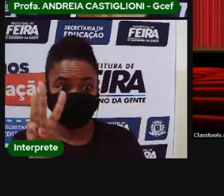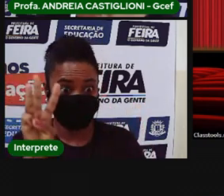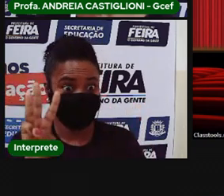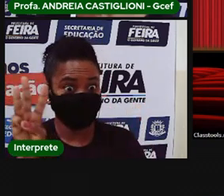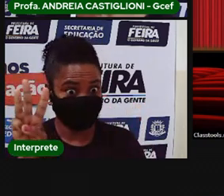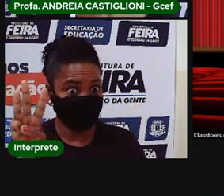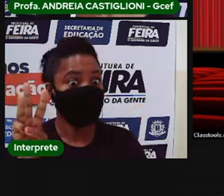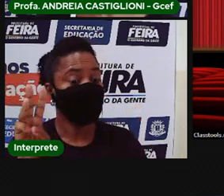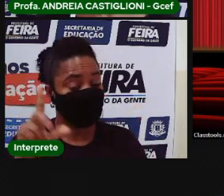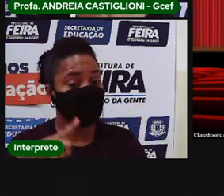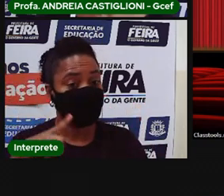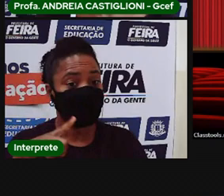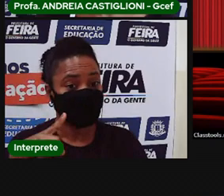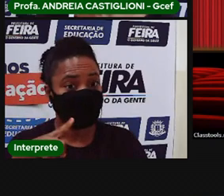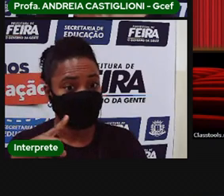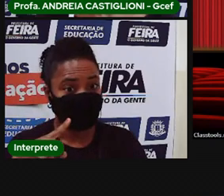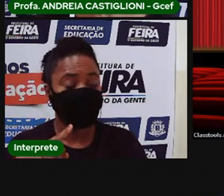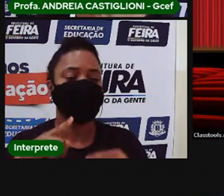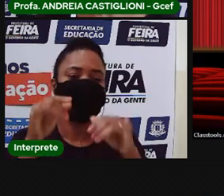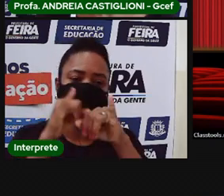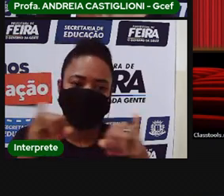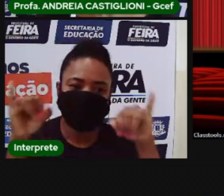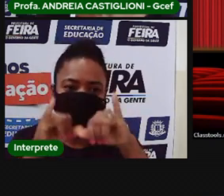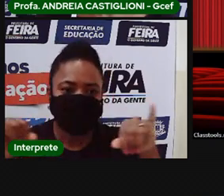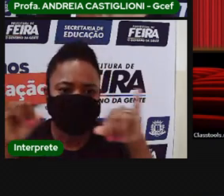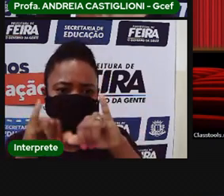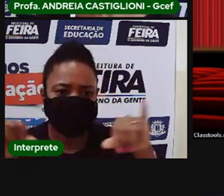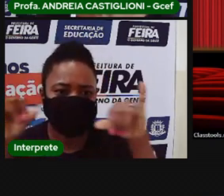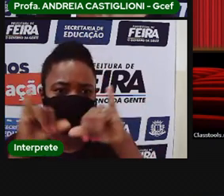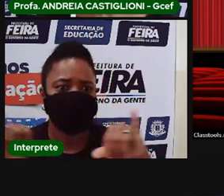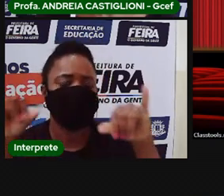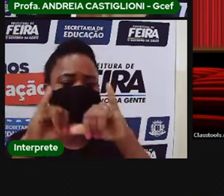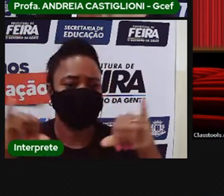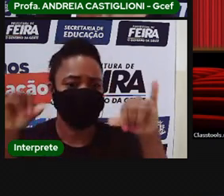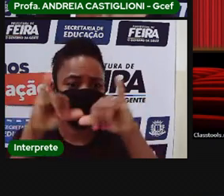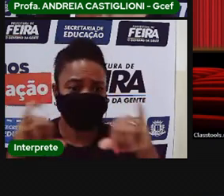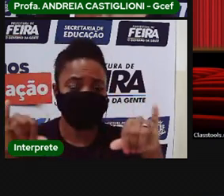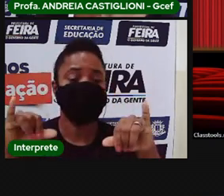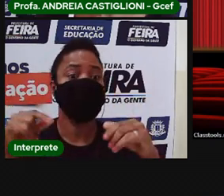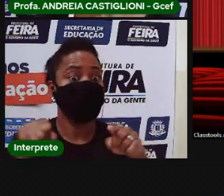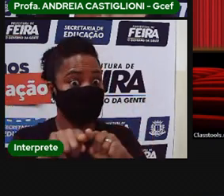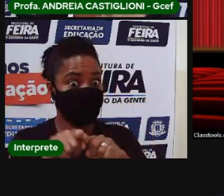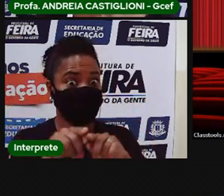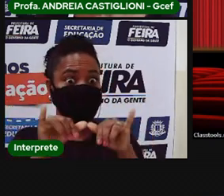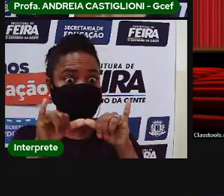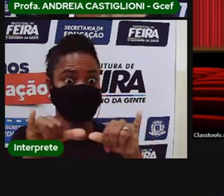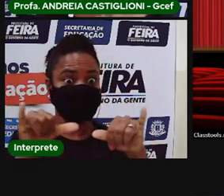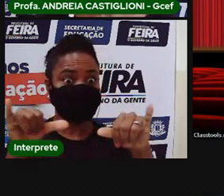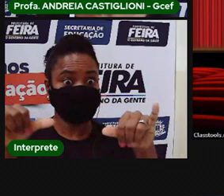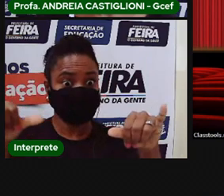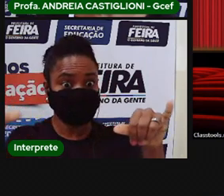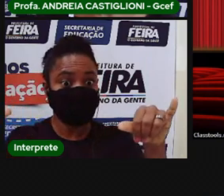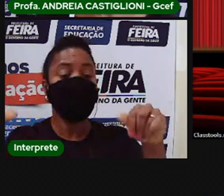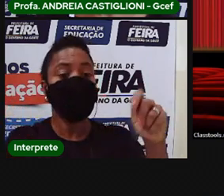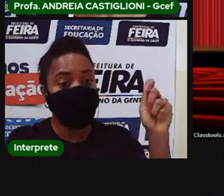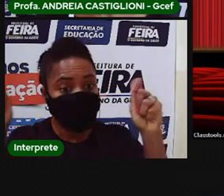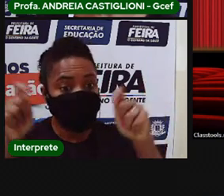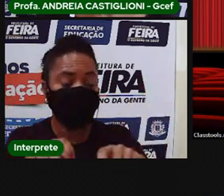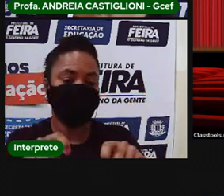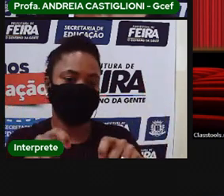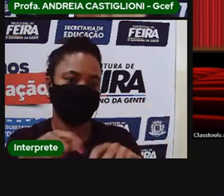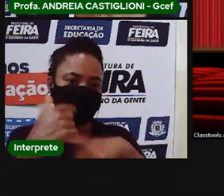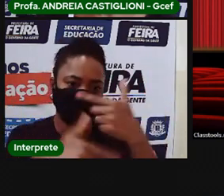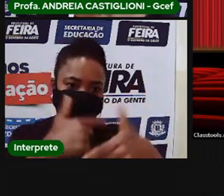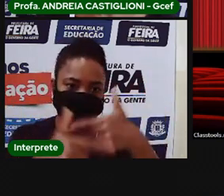pessoas, é mais pro pessoal também de publicidade, né, de publicidade e propaganda, em que eles vão colocando os trabalhos,